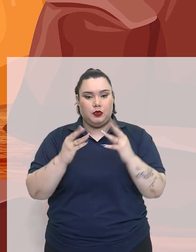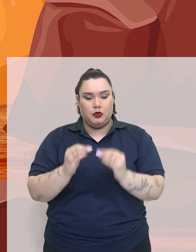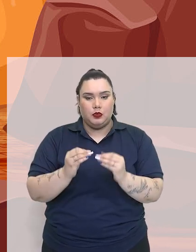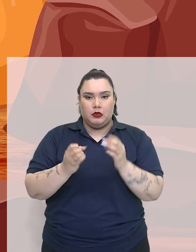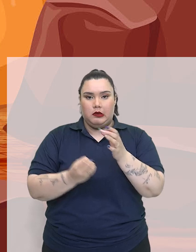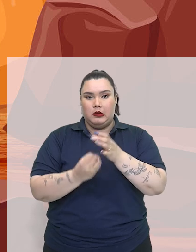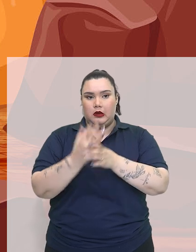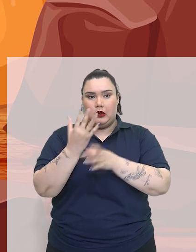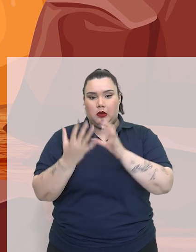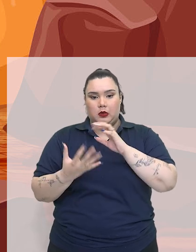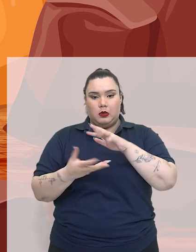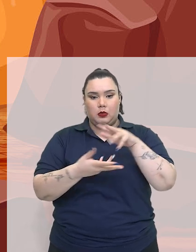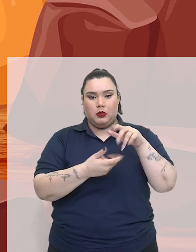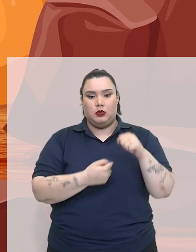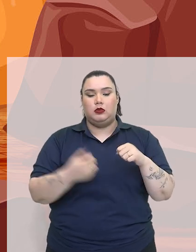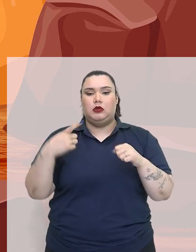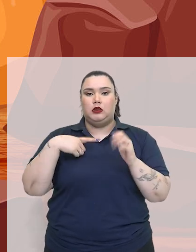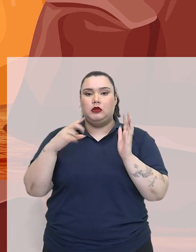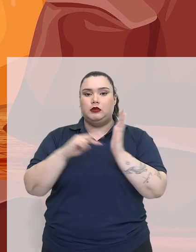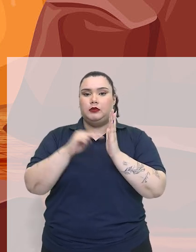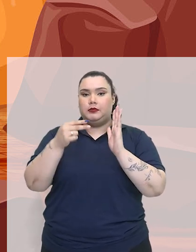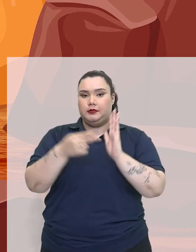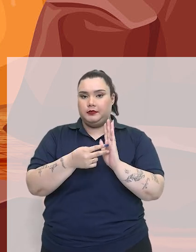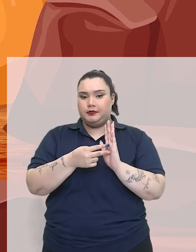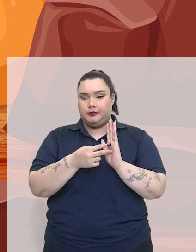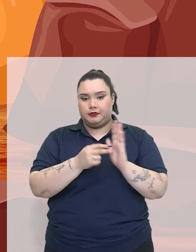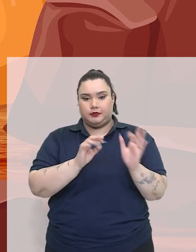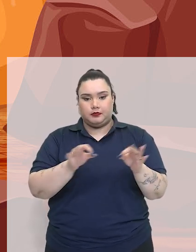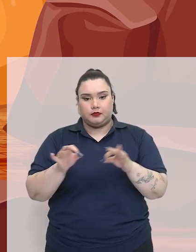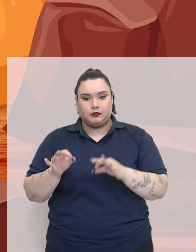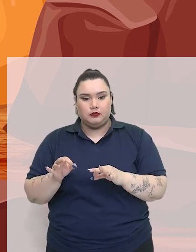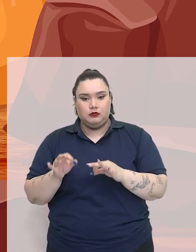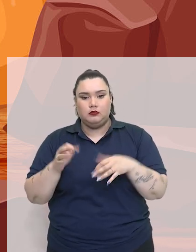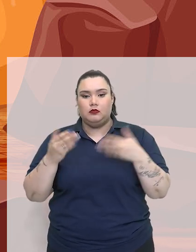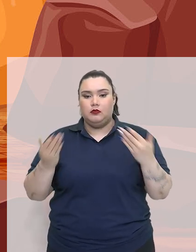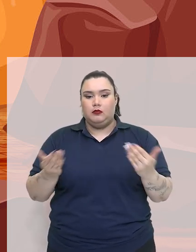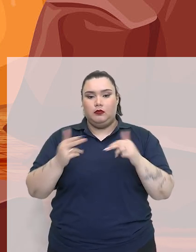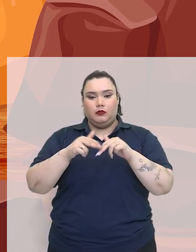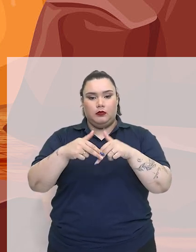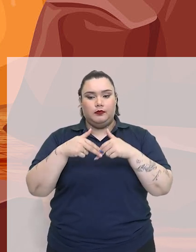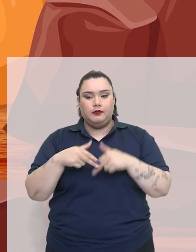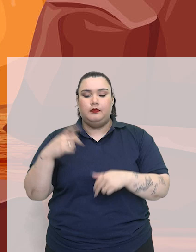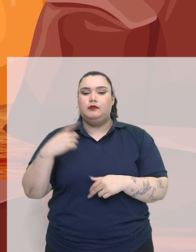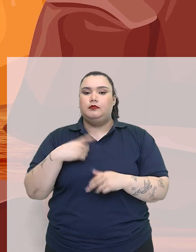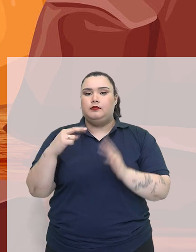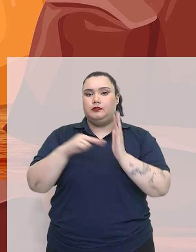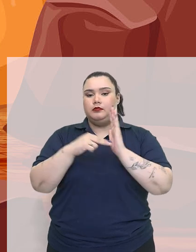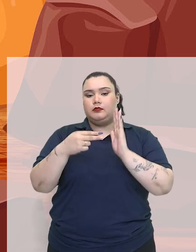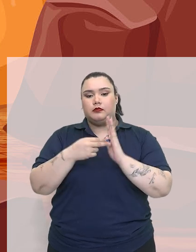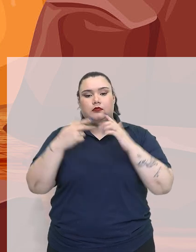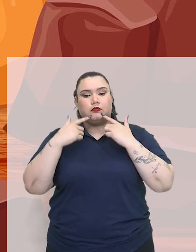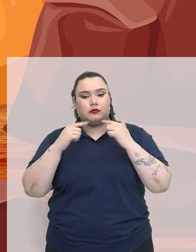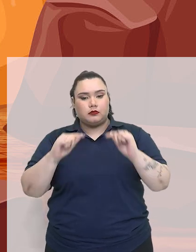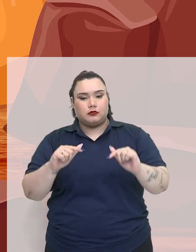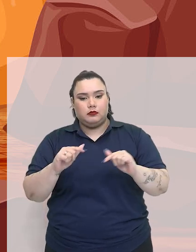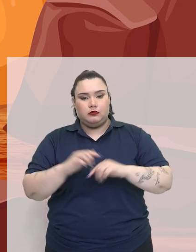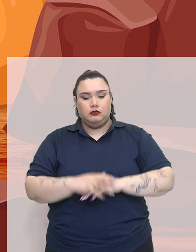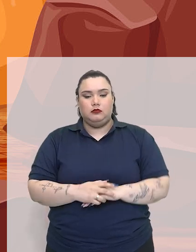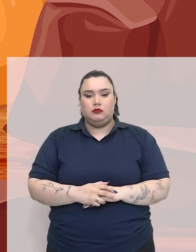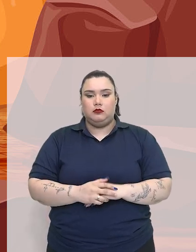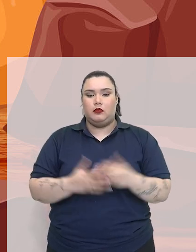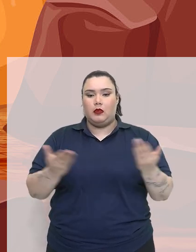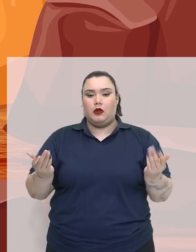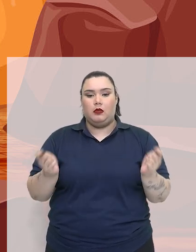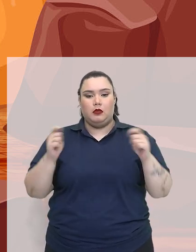no mundo, ele tem um sentido, um significado. Então, por isso ele é considerado o quê? Linguagem. E aí